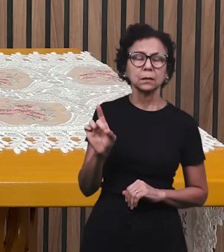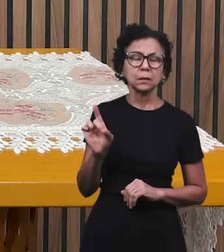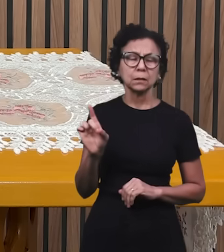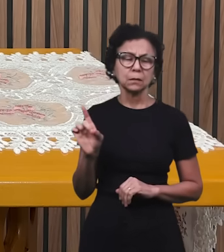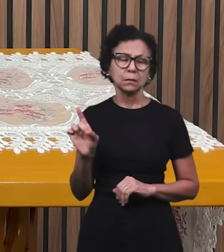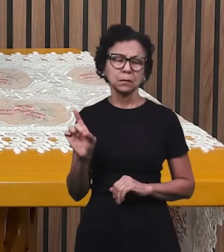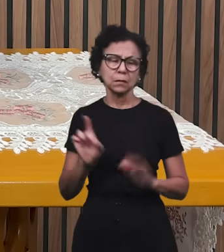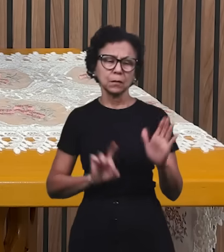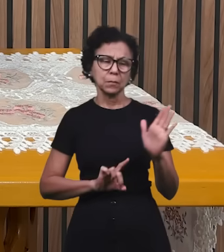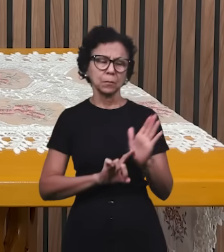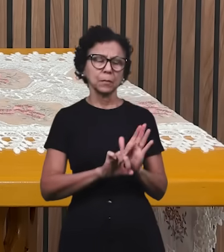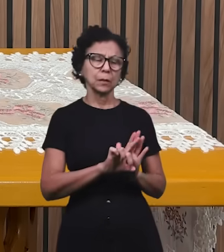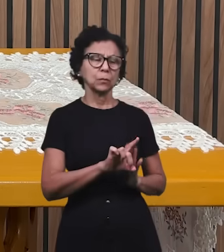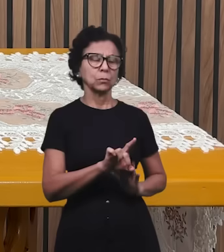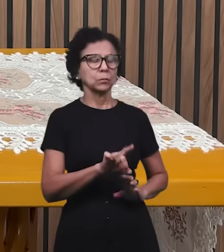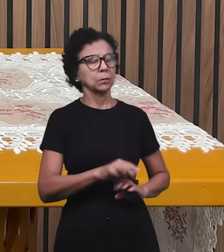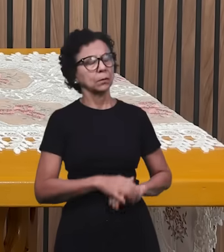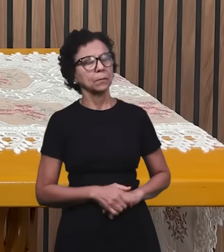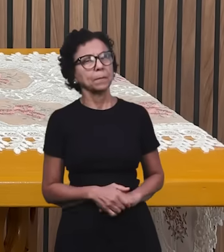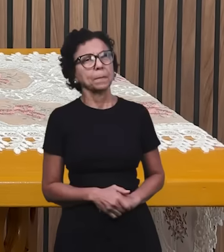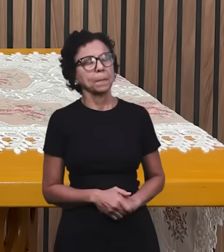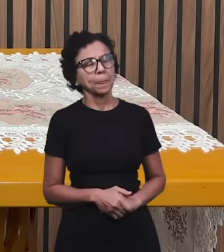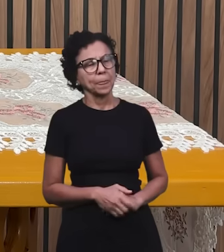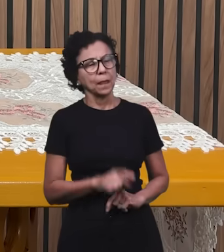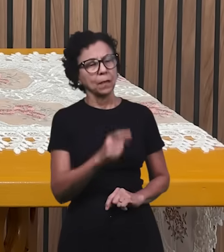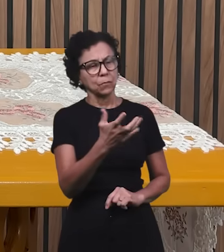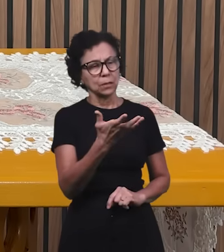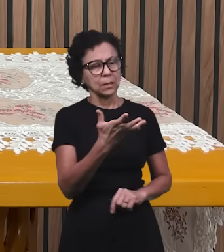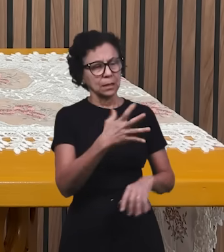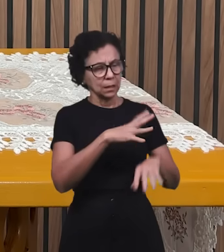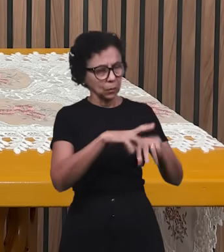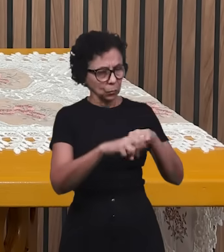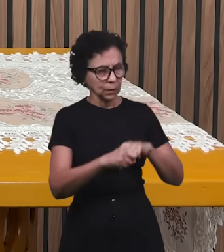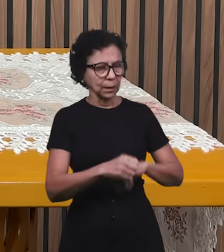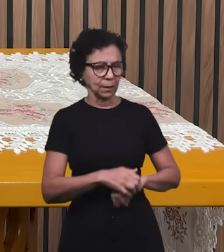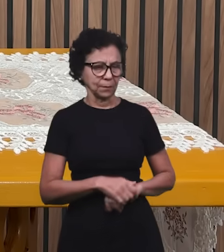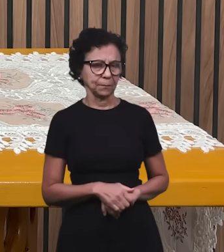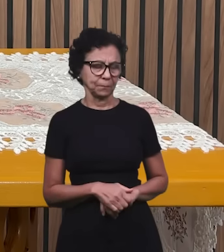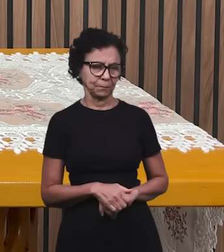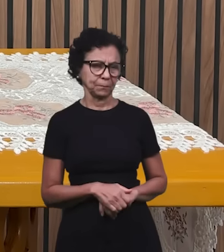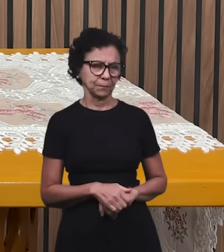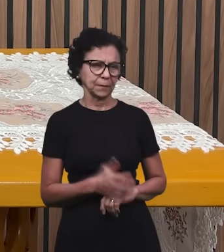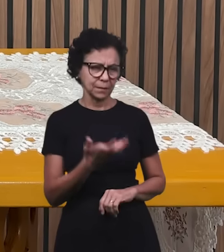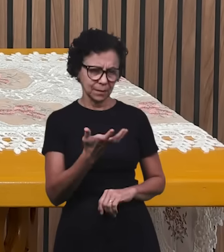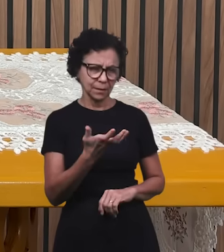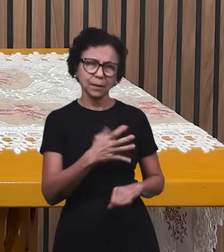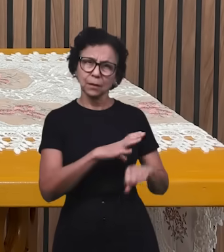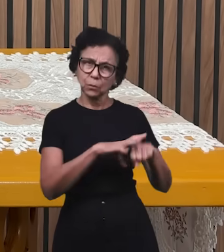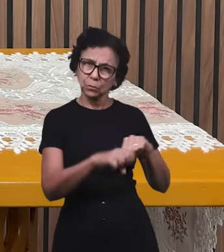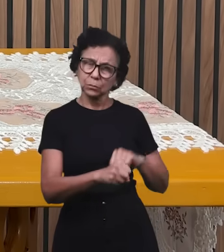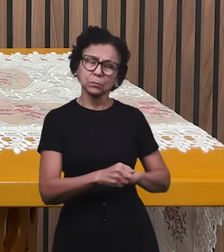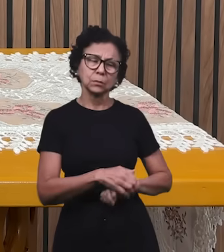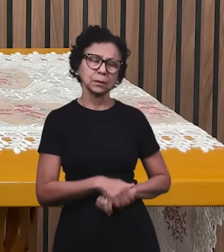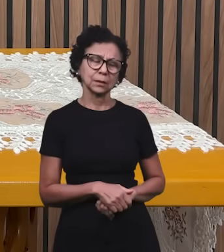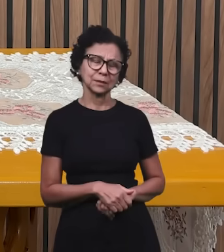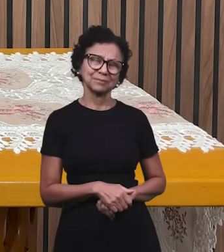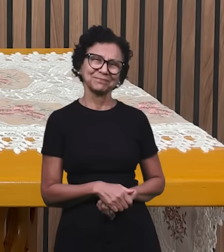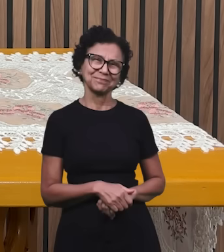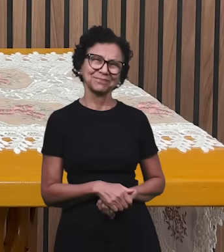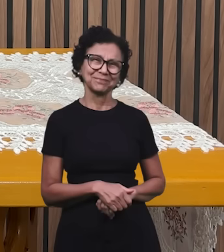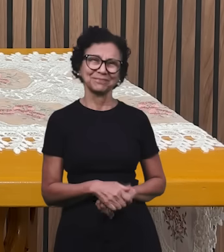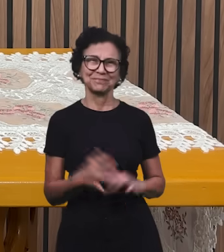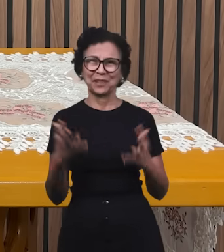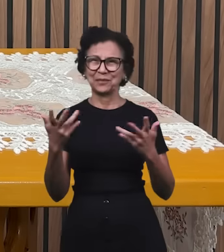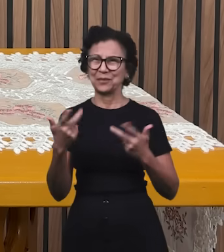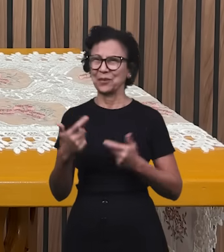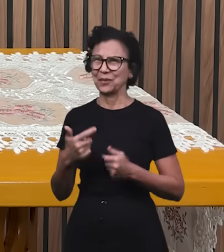Jesus faz uma pergunta a esse homem. Ele diz: queres ficar são? Queres ser curado? Que pergunta maravilhosa,